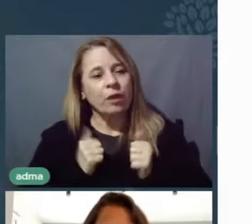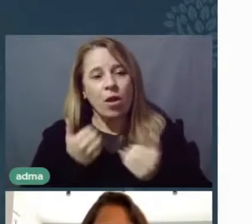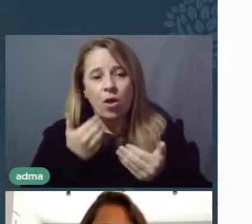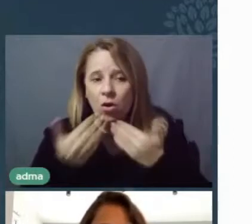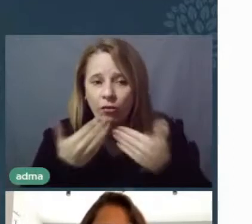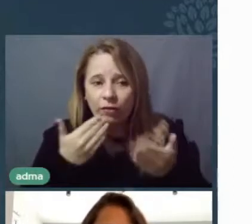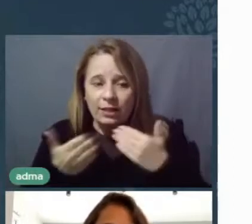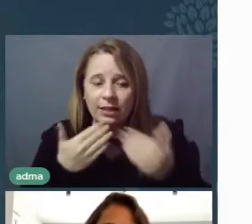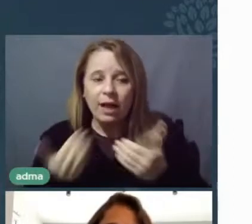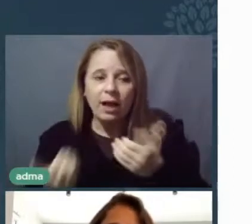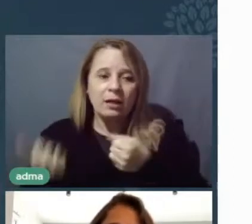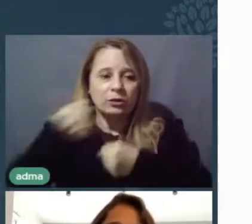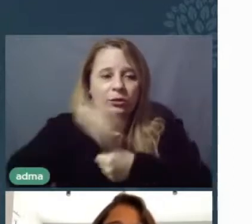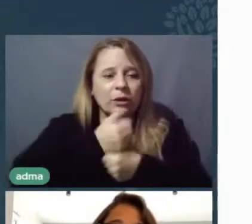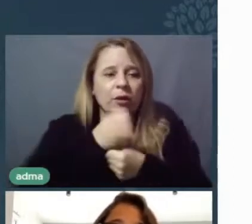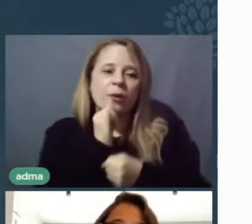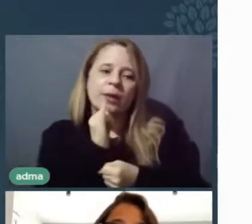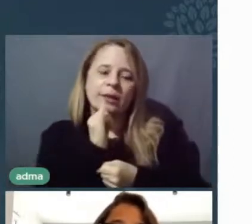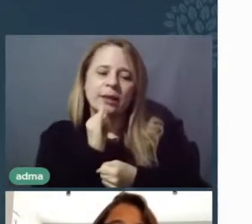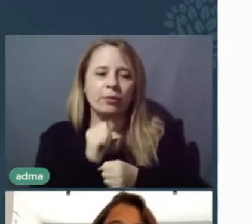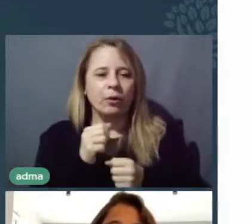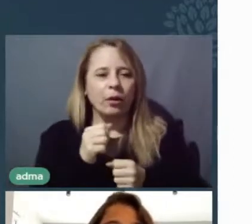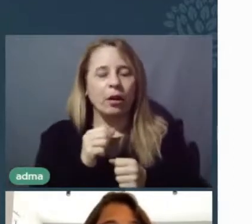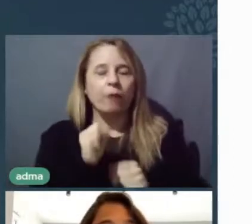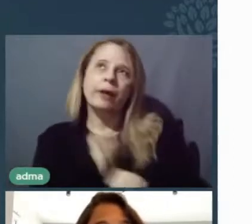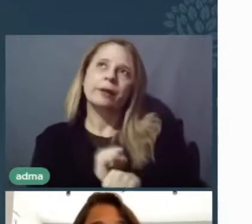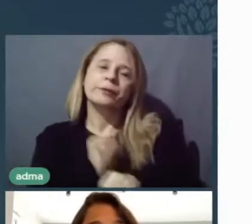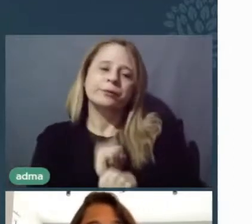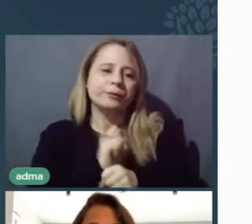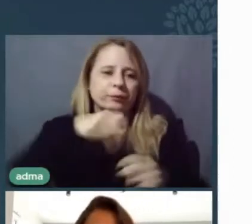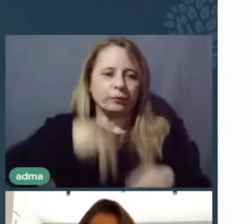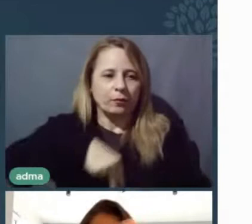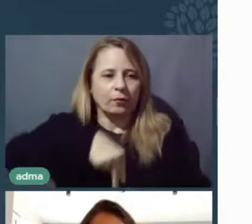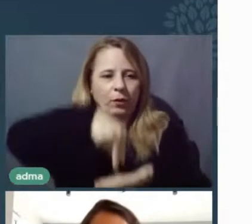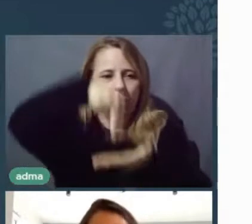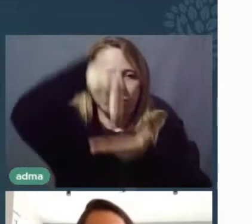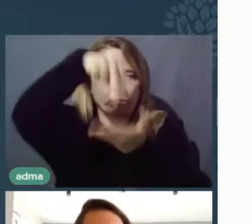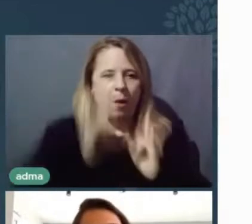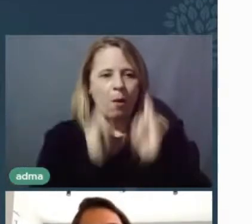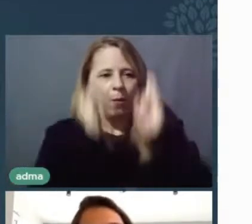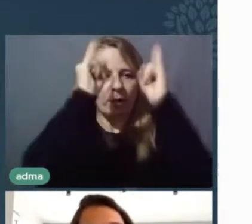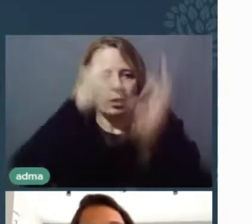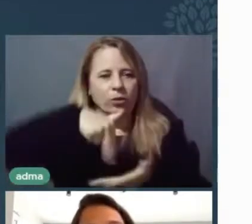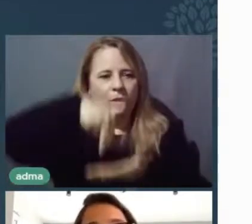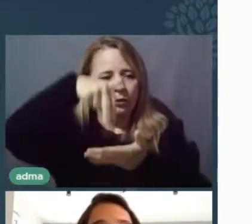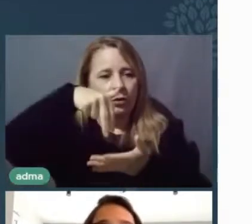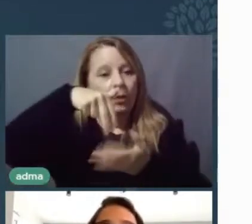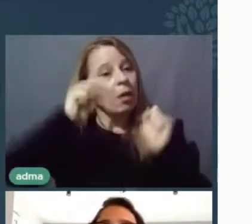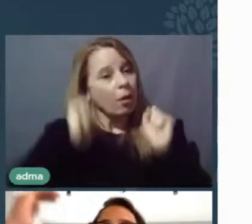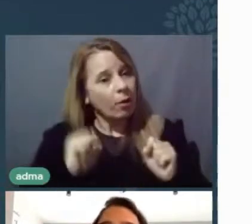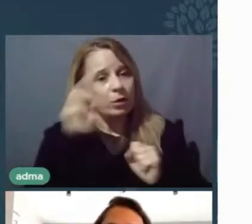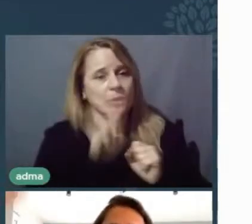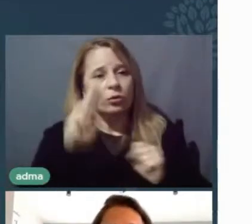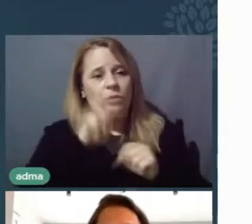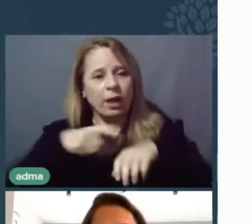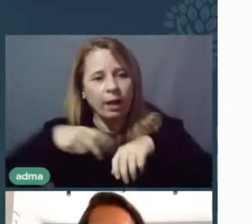para substituir, por exemplo, ao invés de ficar esperando elevador, subir 1 ou 2 lances de escada, se não conseguir